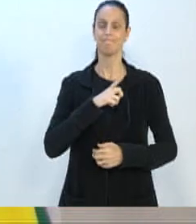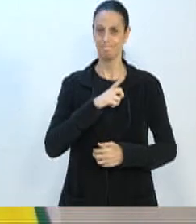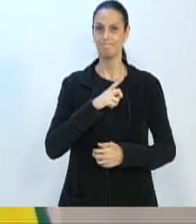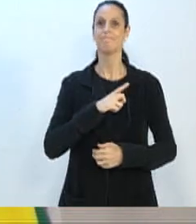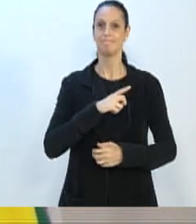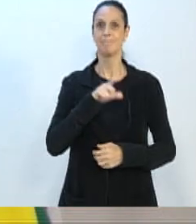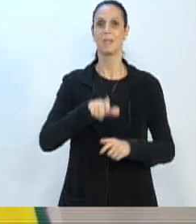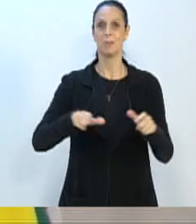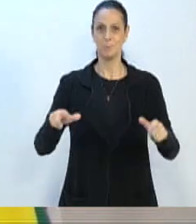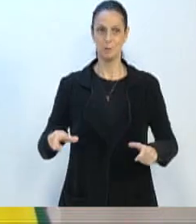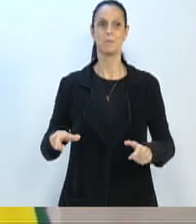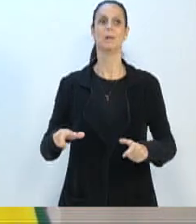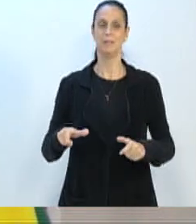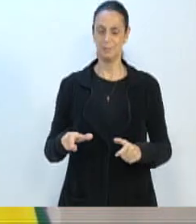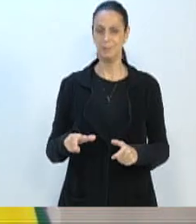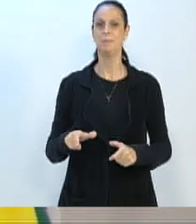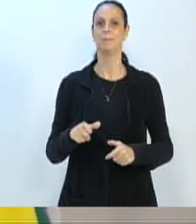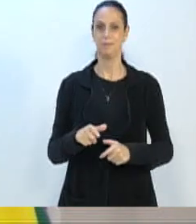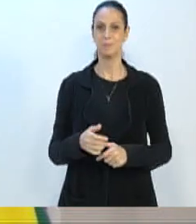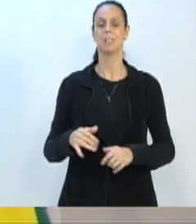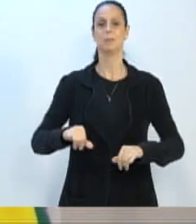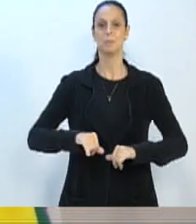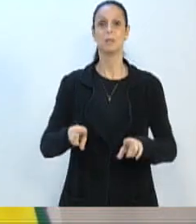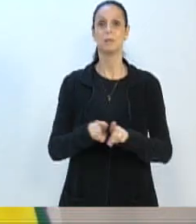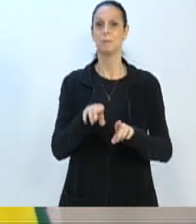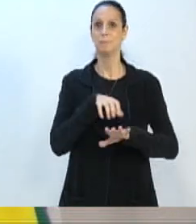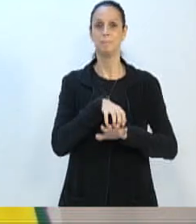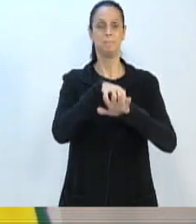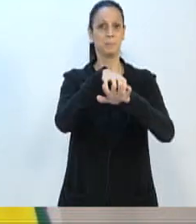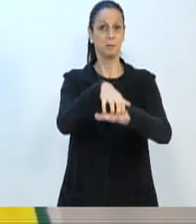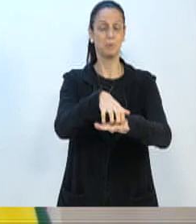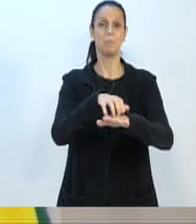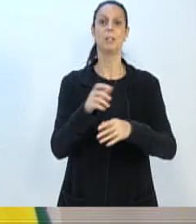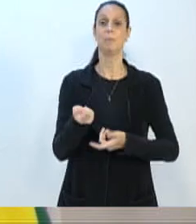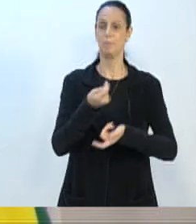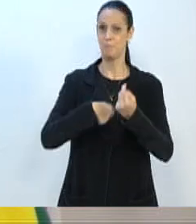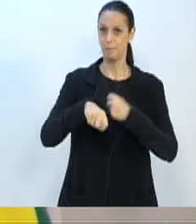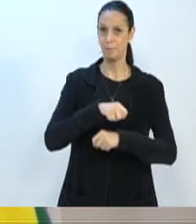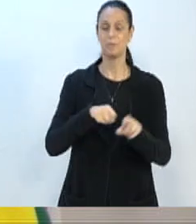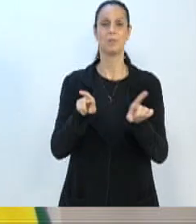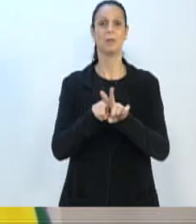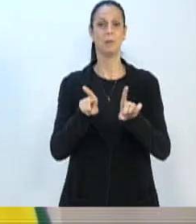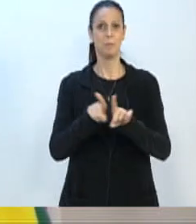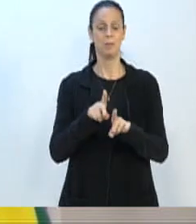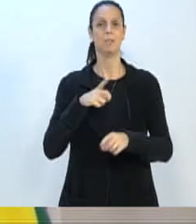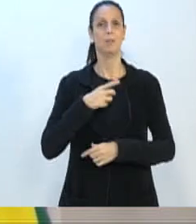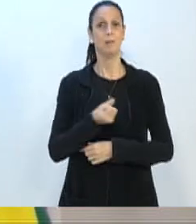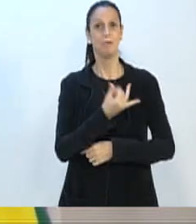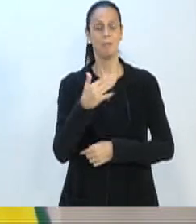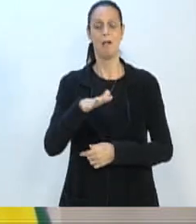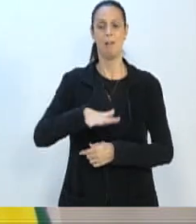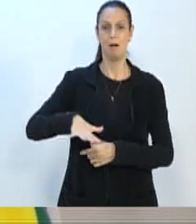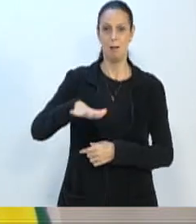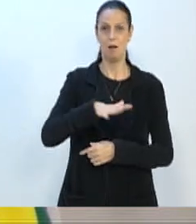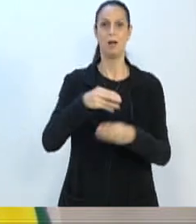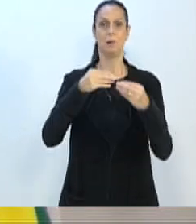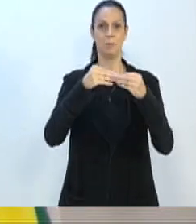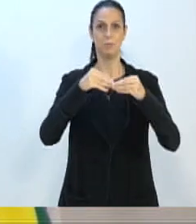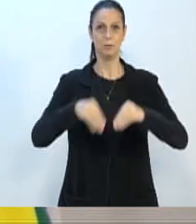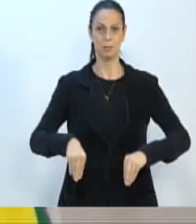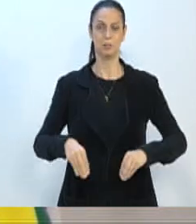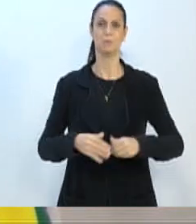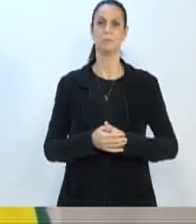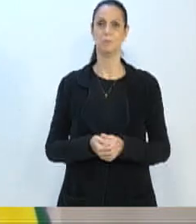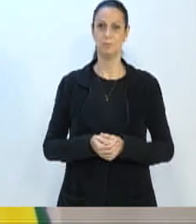lamentáveis né transporte público escolas empresas comércio é as mais diversas setores sendo prejudicados